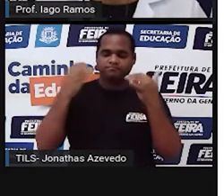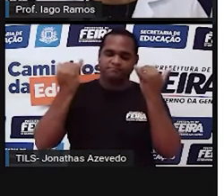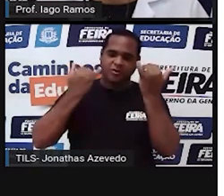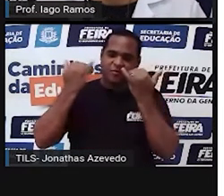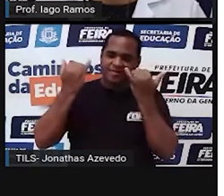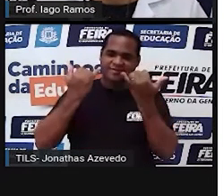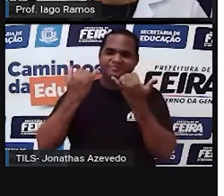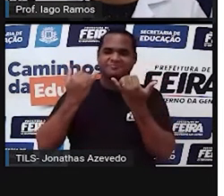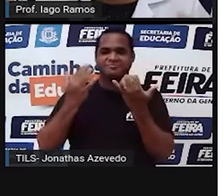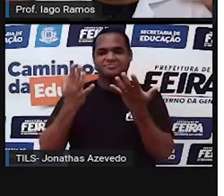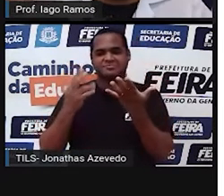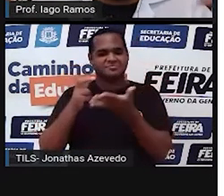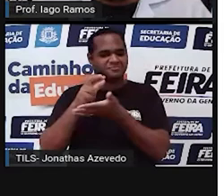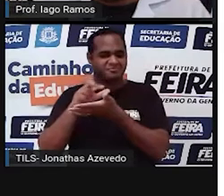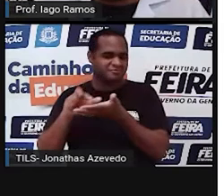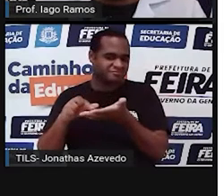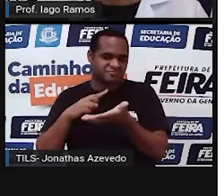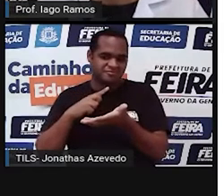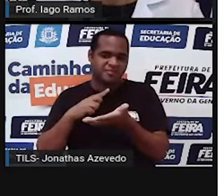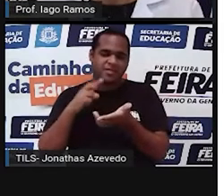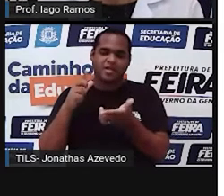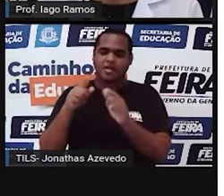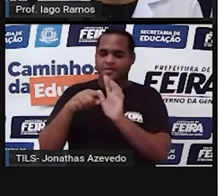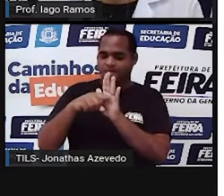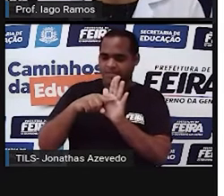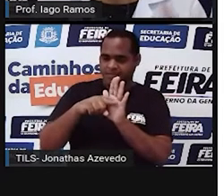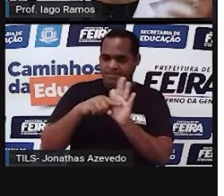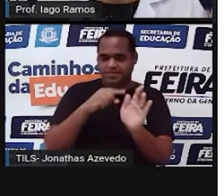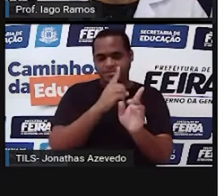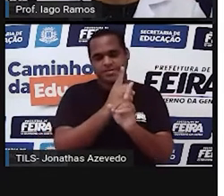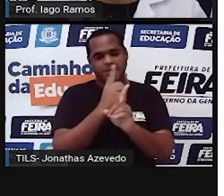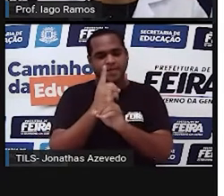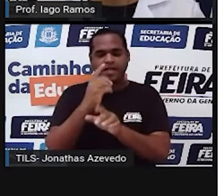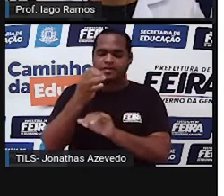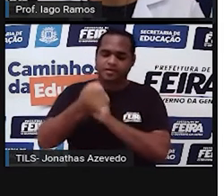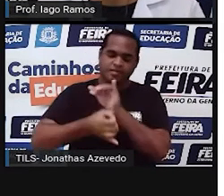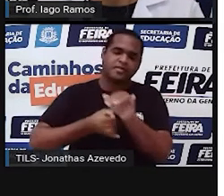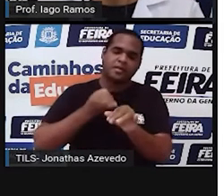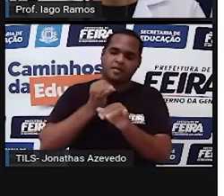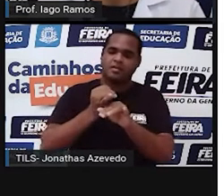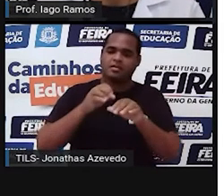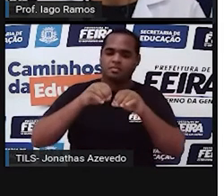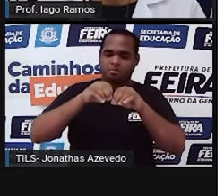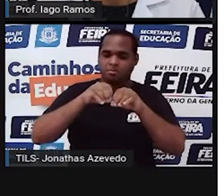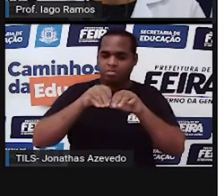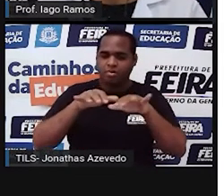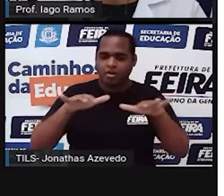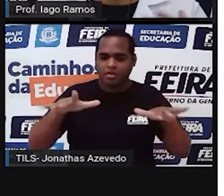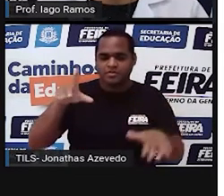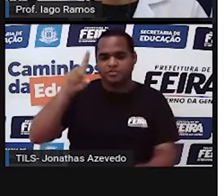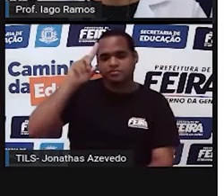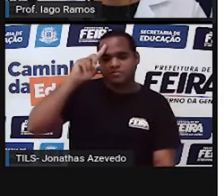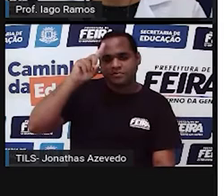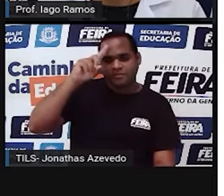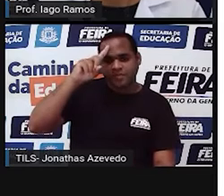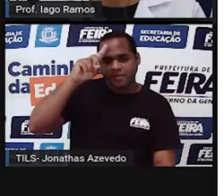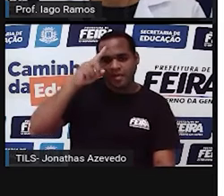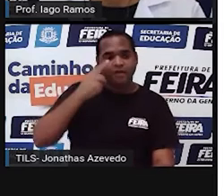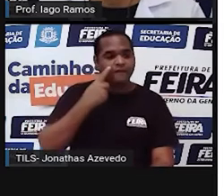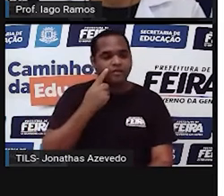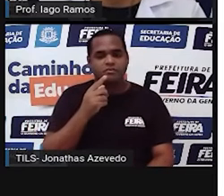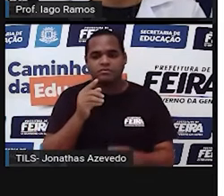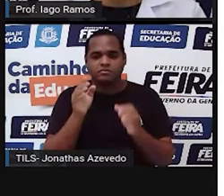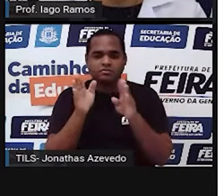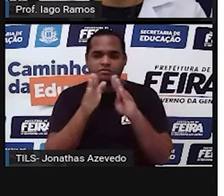dados sobre pesquisas são divulgadas diariamente, né? E a gente acaba lendo esses dados,